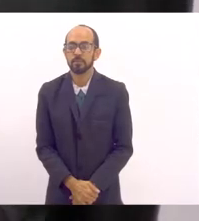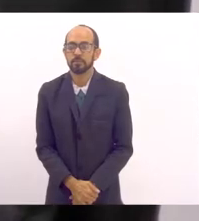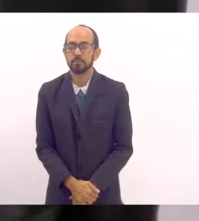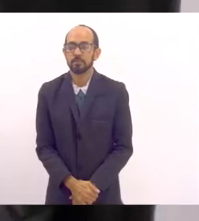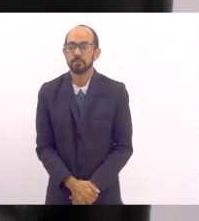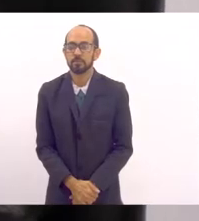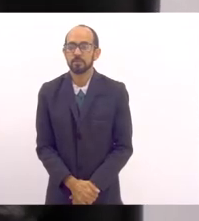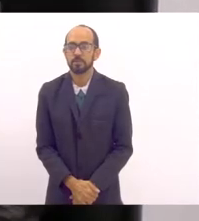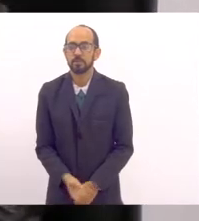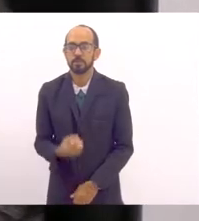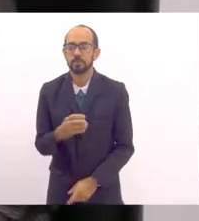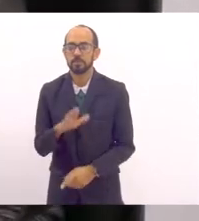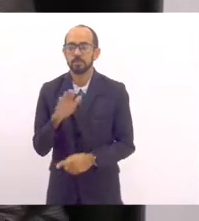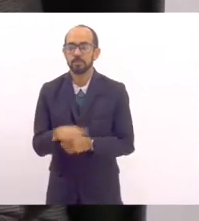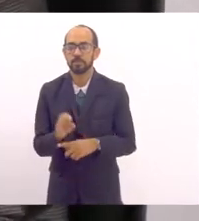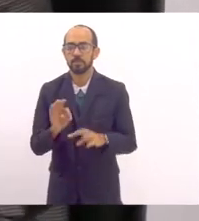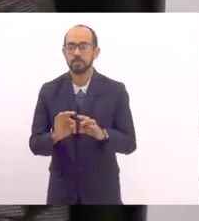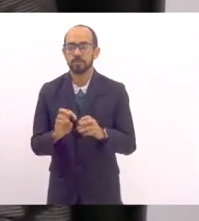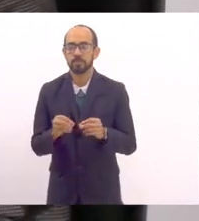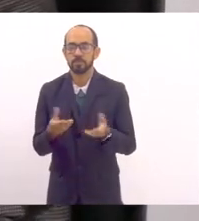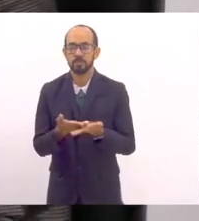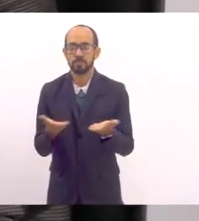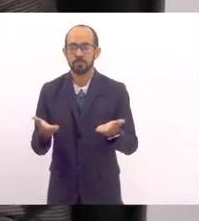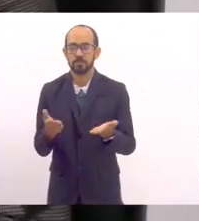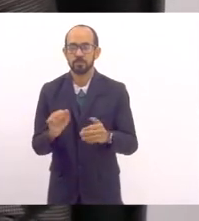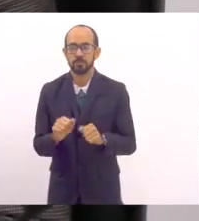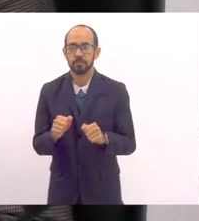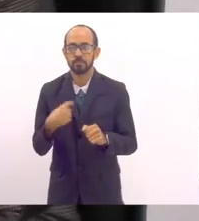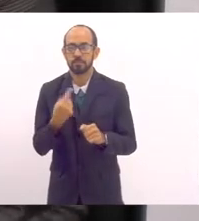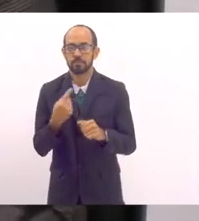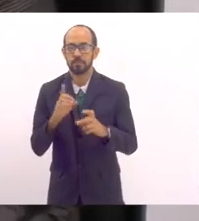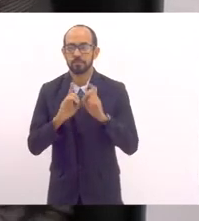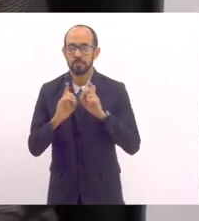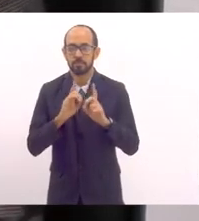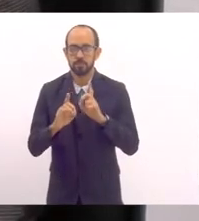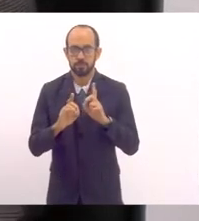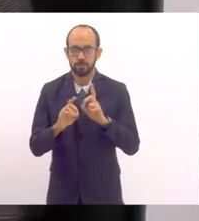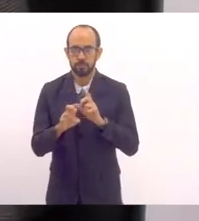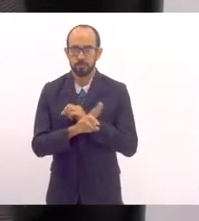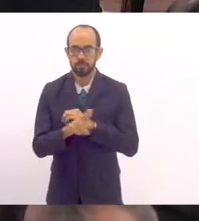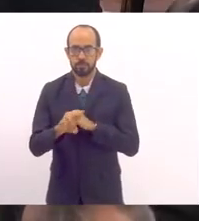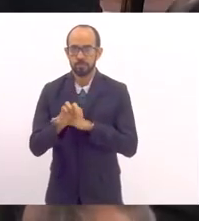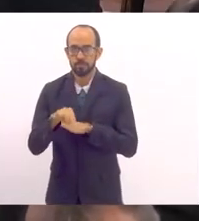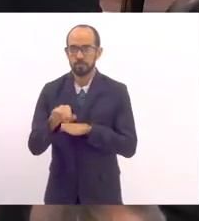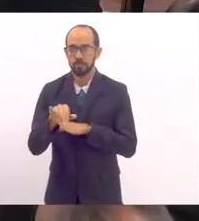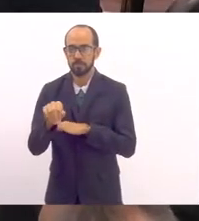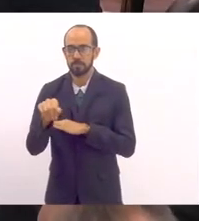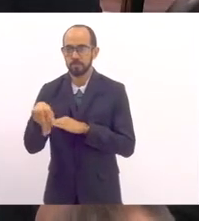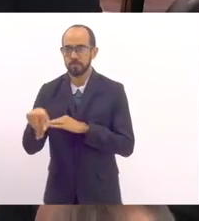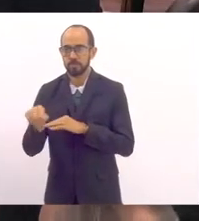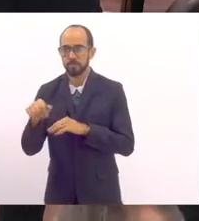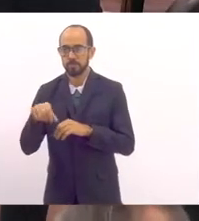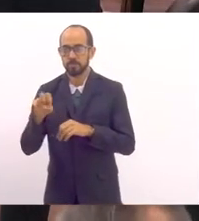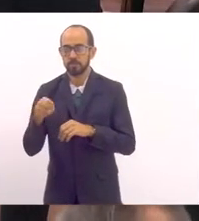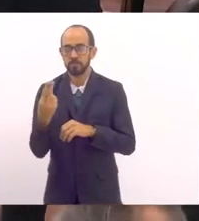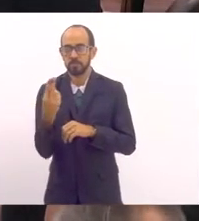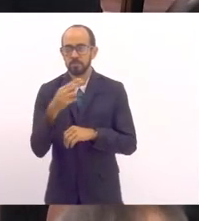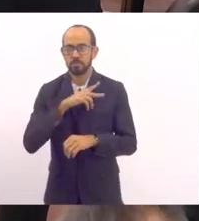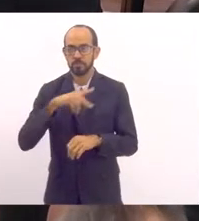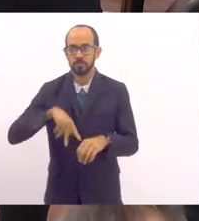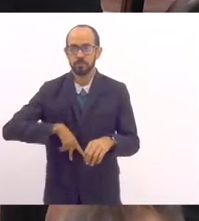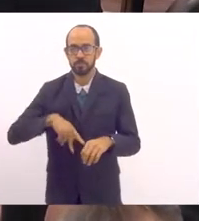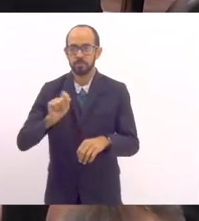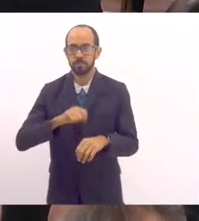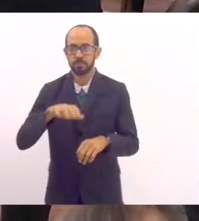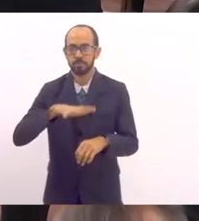Boa tarde a todos e todas. A gente vem debatendo. Meu nome é Miriam Rodrigues, eu hoje estou presidente da Instância de Governança Regional de Turismo